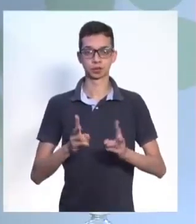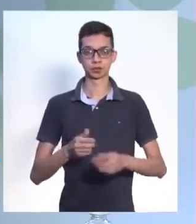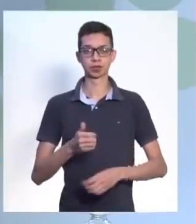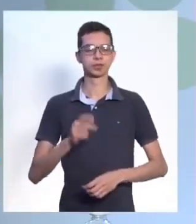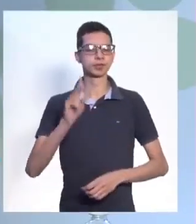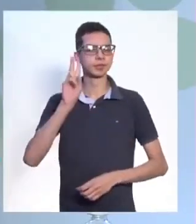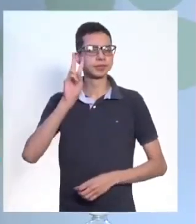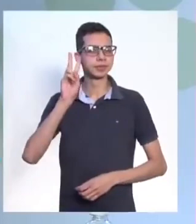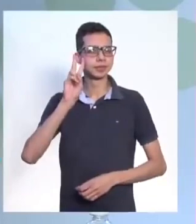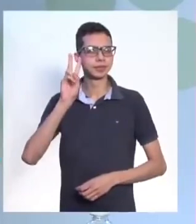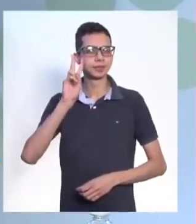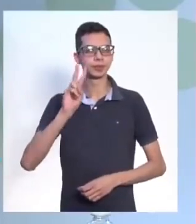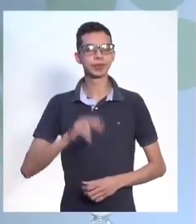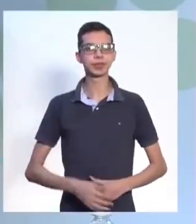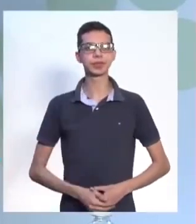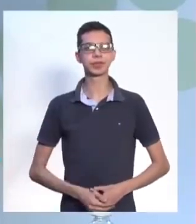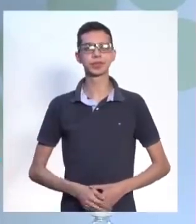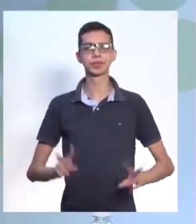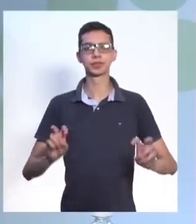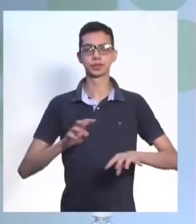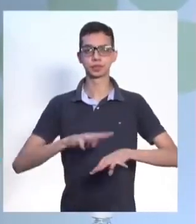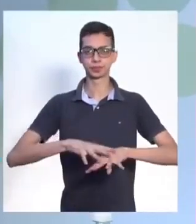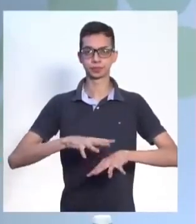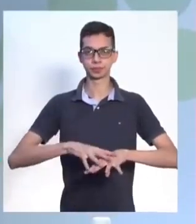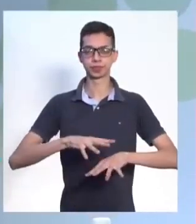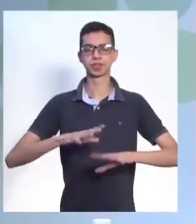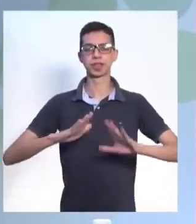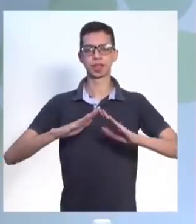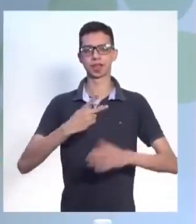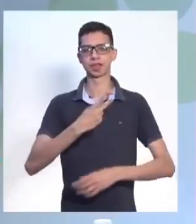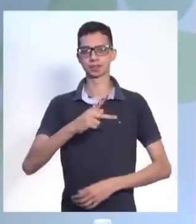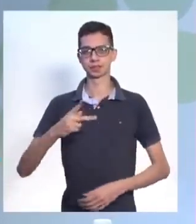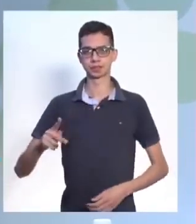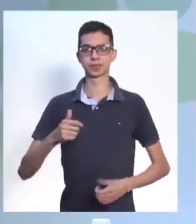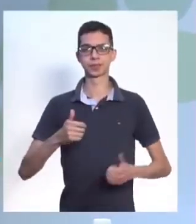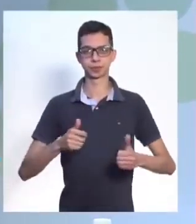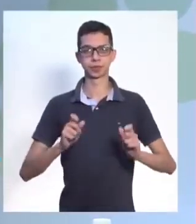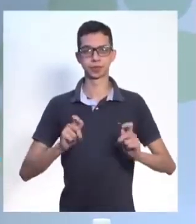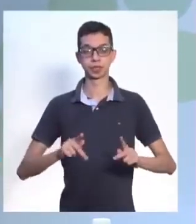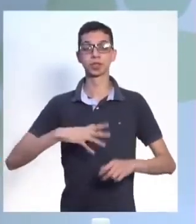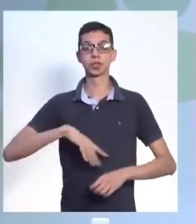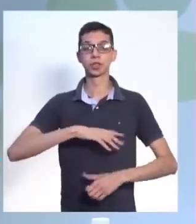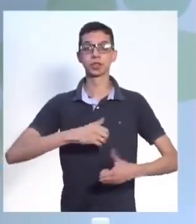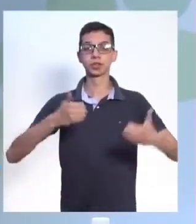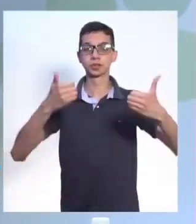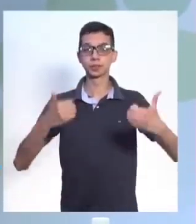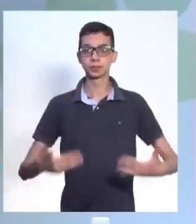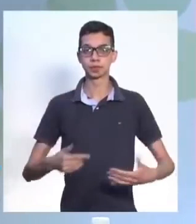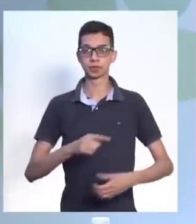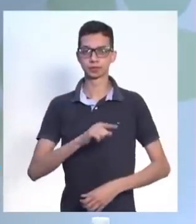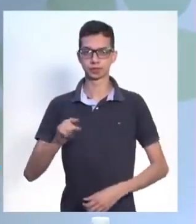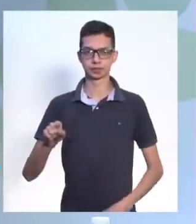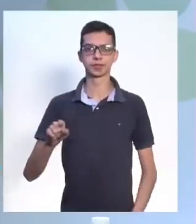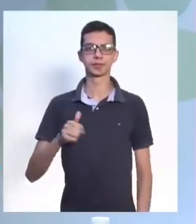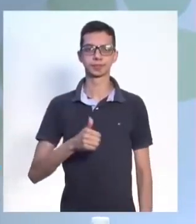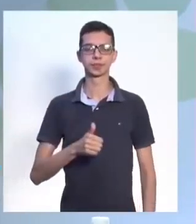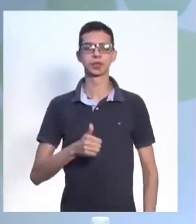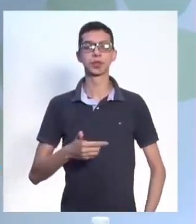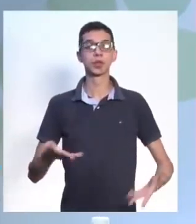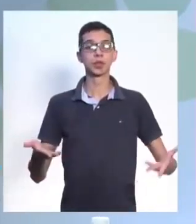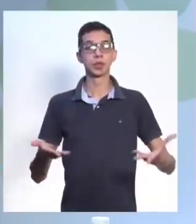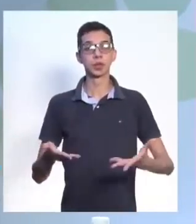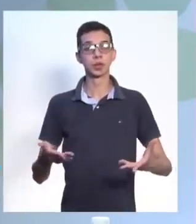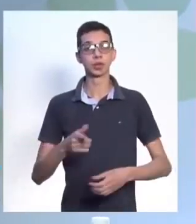lá, lembrando aí um pouquinho da matemática em casa, né? Das questões nós vamos explicar para vocês. Tem uma missão hoje para vocês,